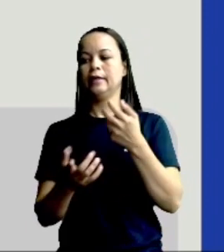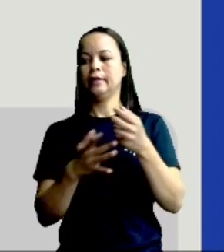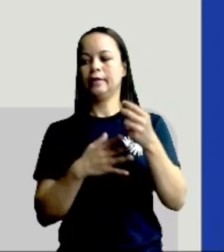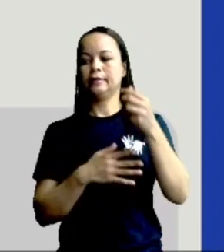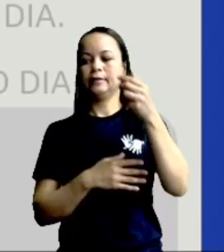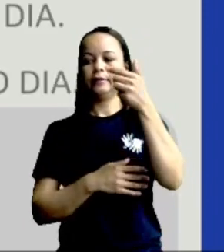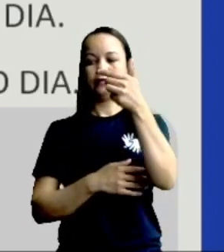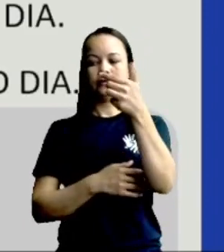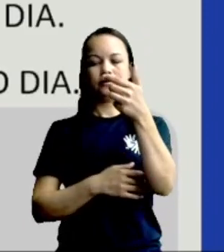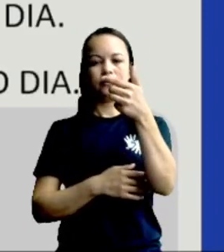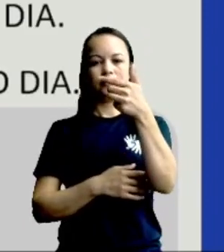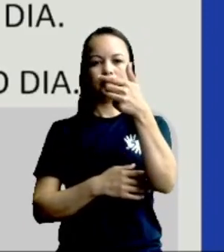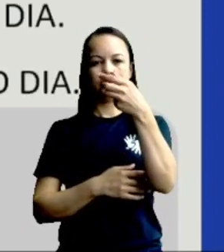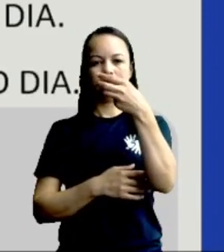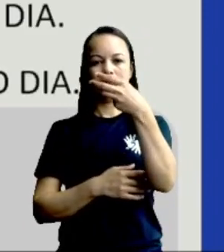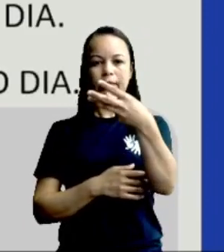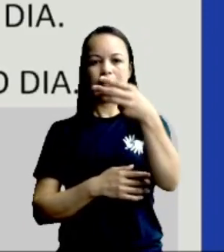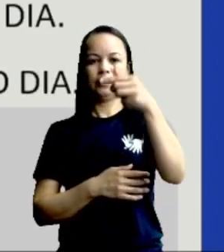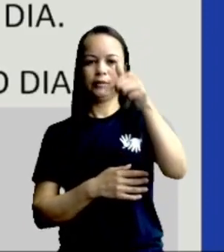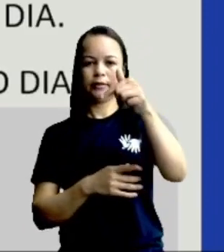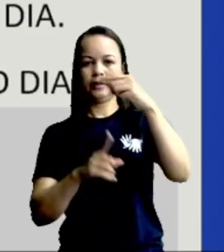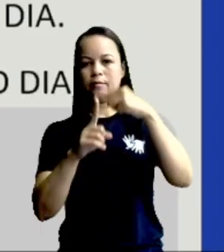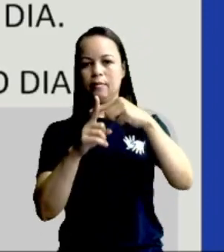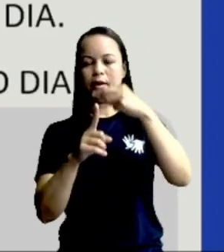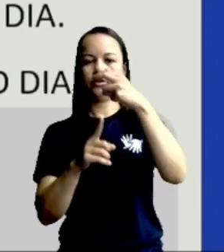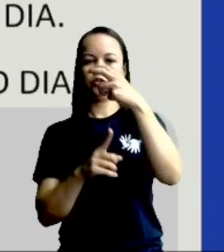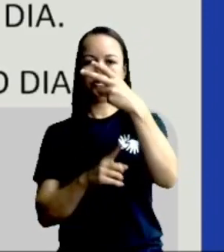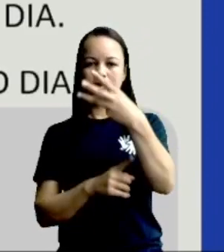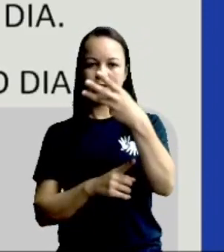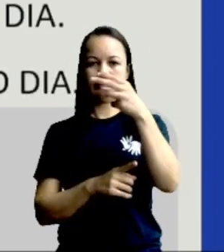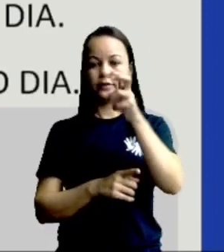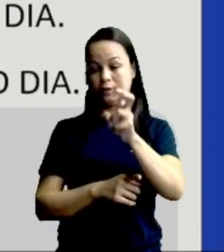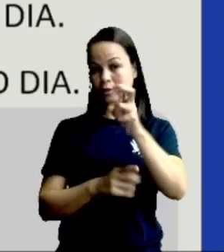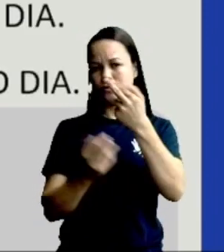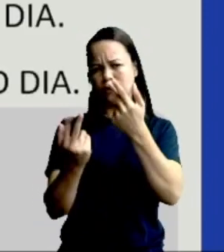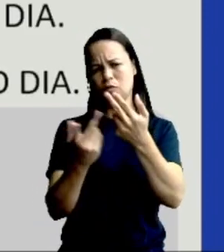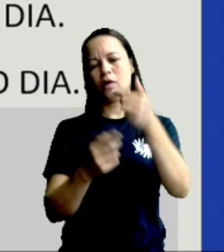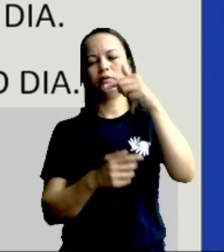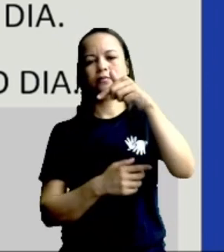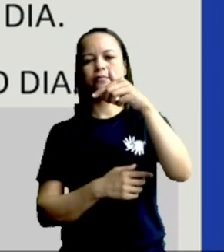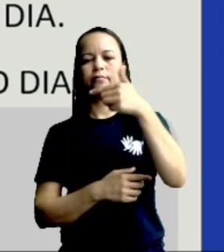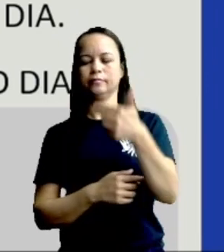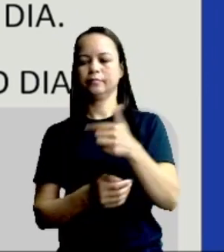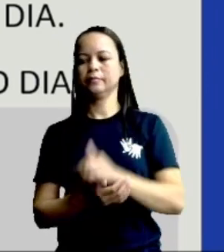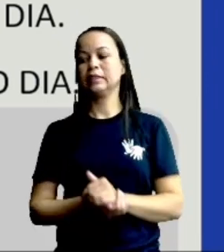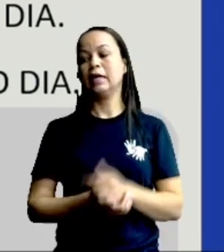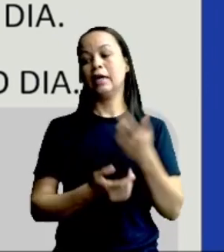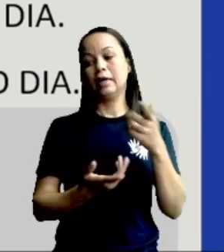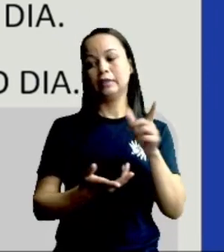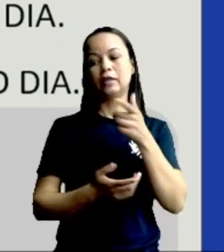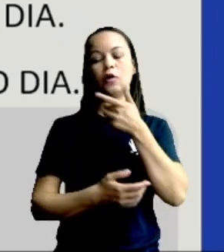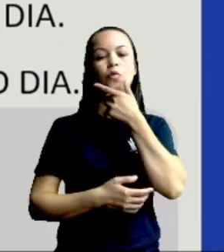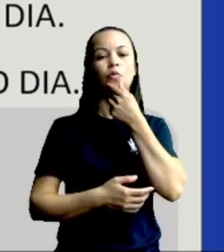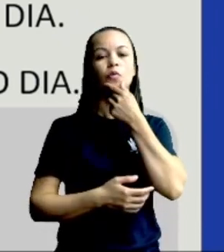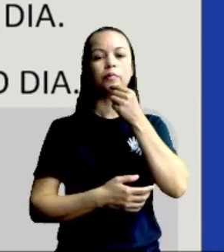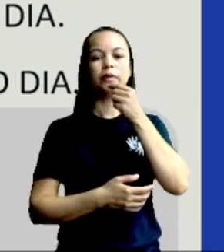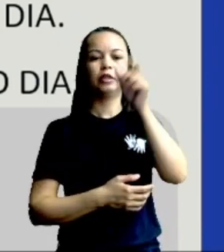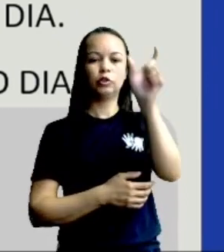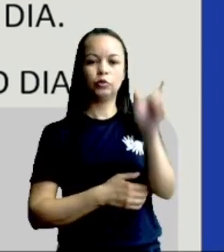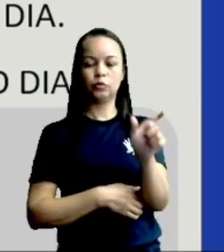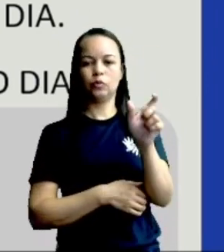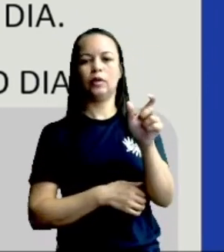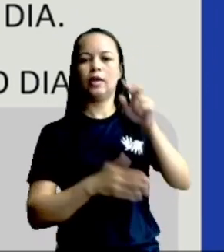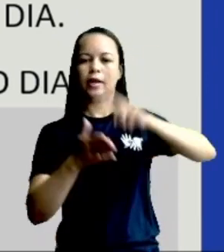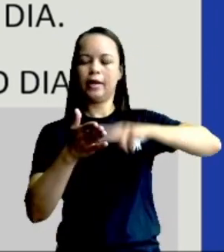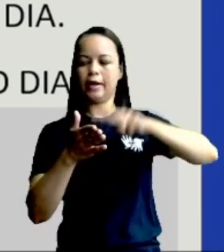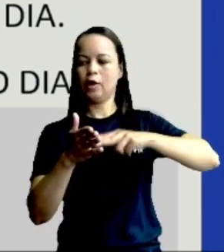para entender? Concluindo, João leu 35 páginas no primeiro dia e 37 páginas no segundo